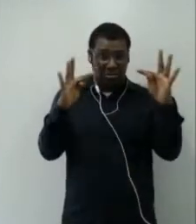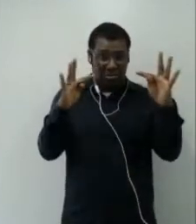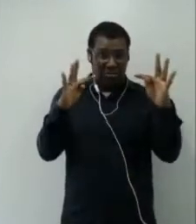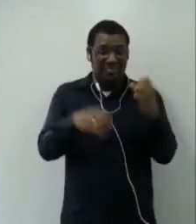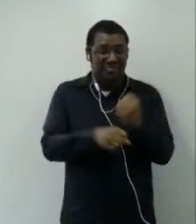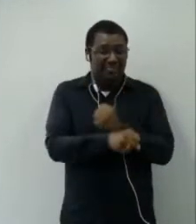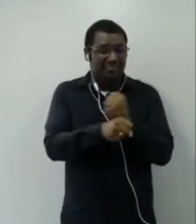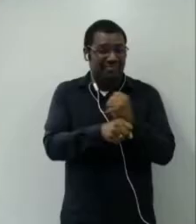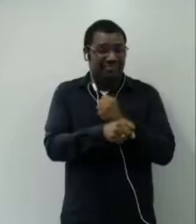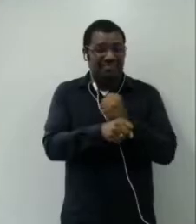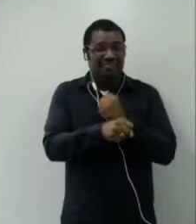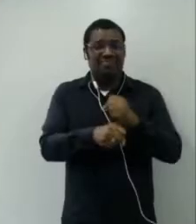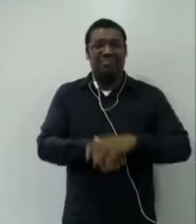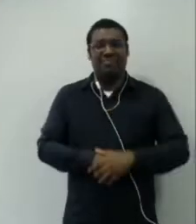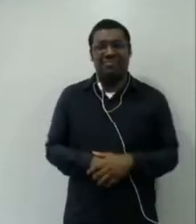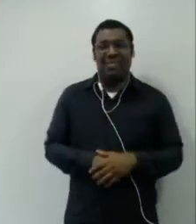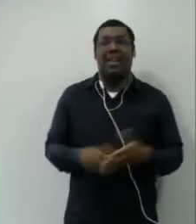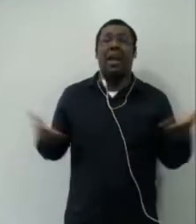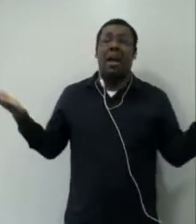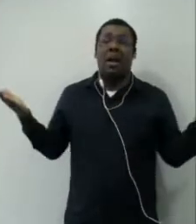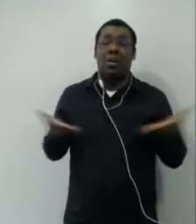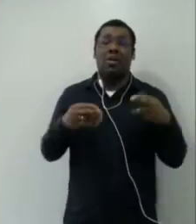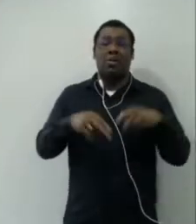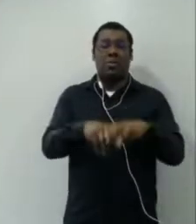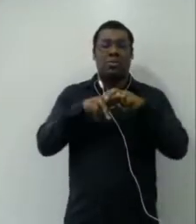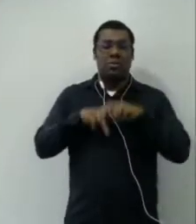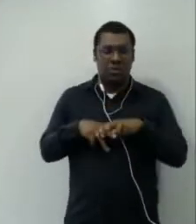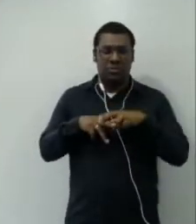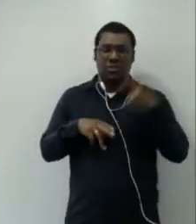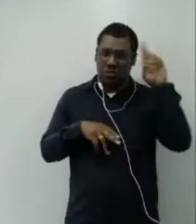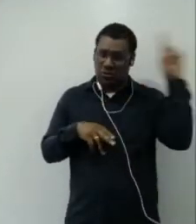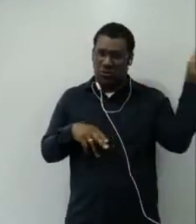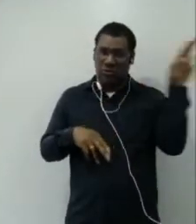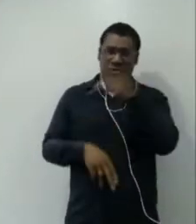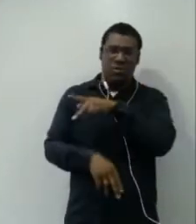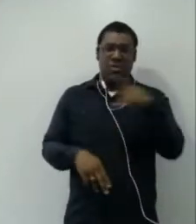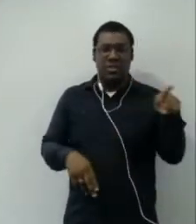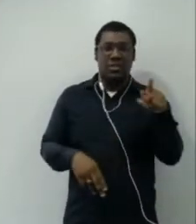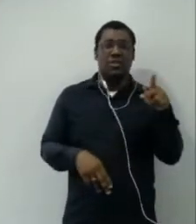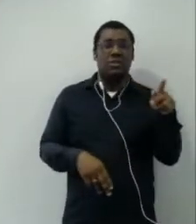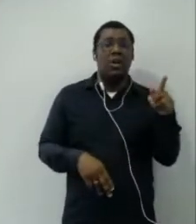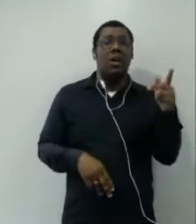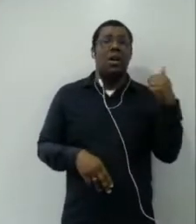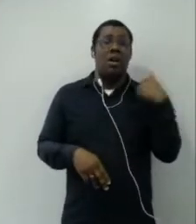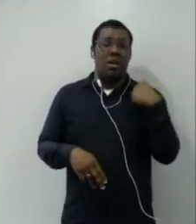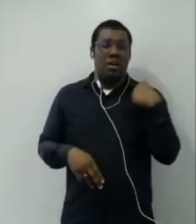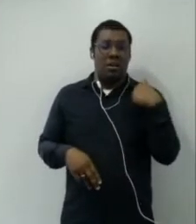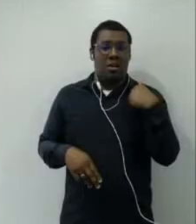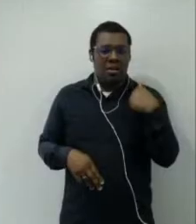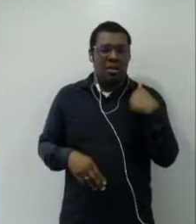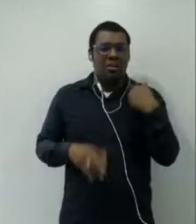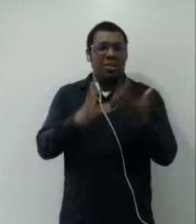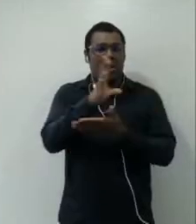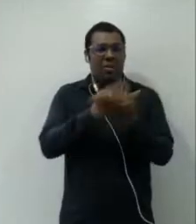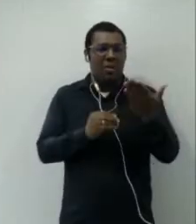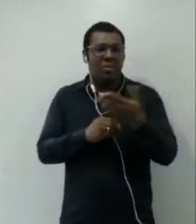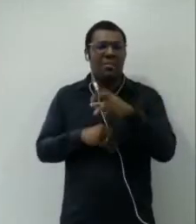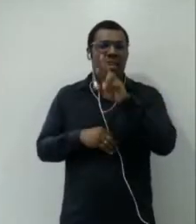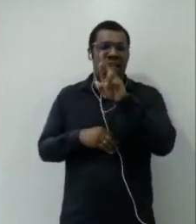E agora, por isso, senhor presidente, eu me agarro a Rui Barbosa para deixar uma lição de